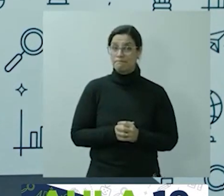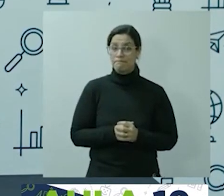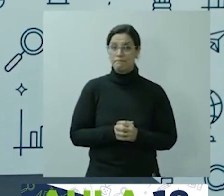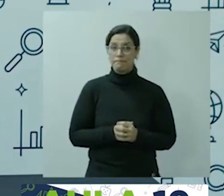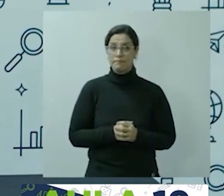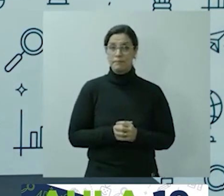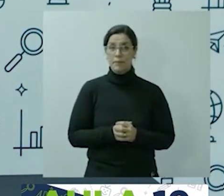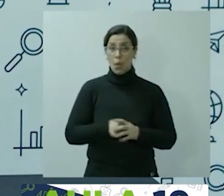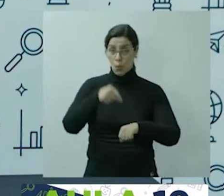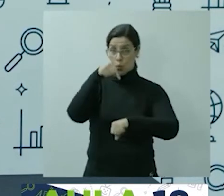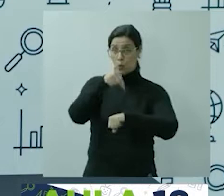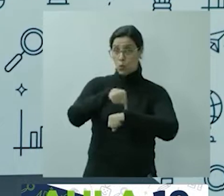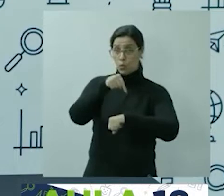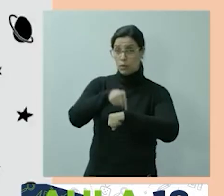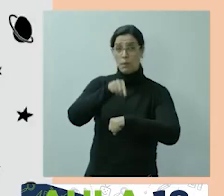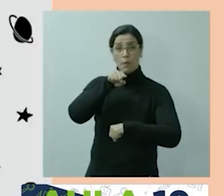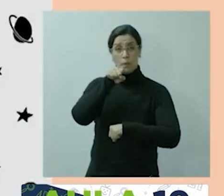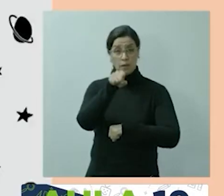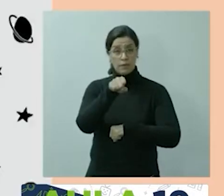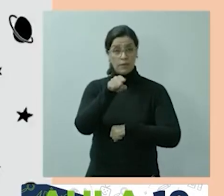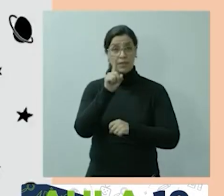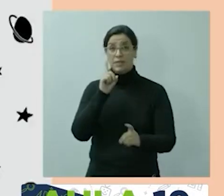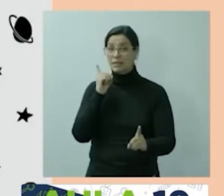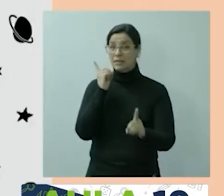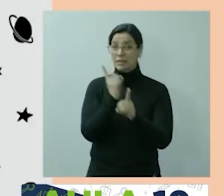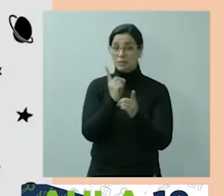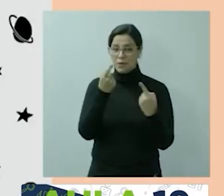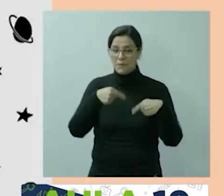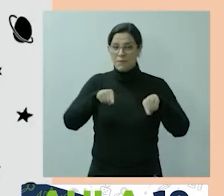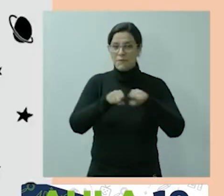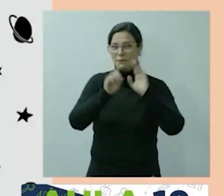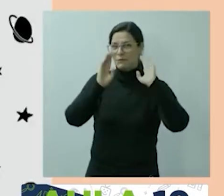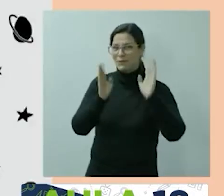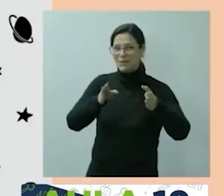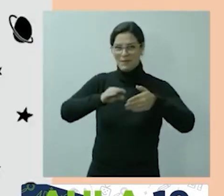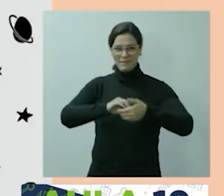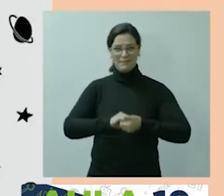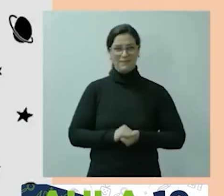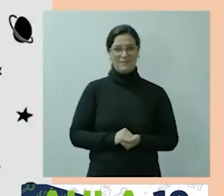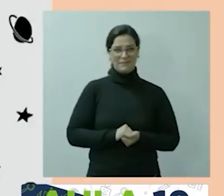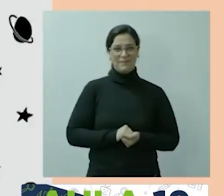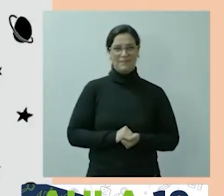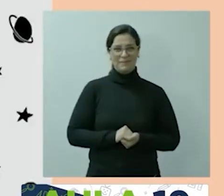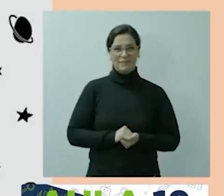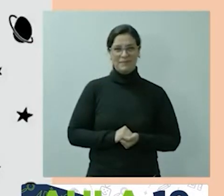imagem. Eu vou dar um tempinho para vocês descobrirem e eu já volto.